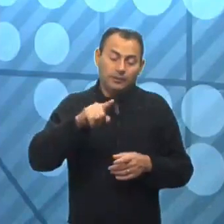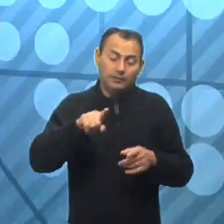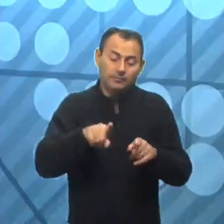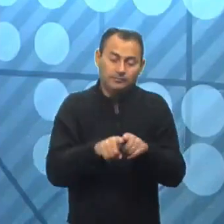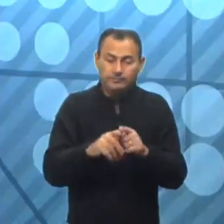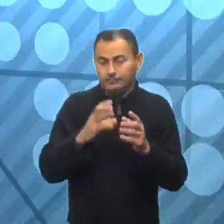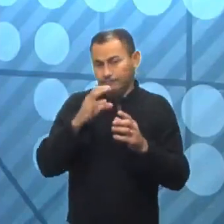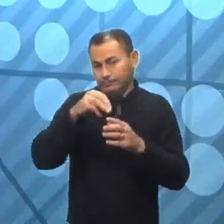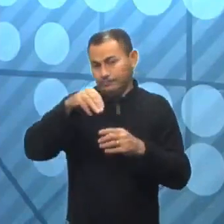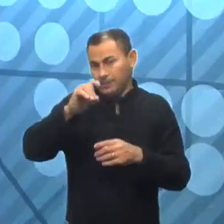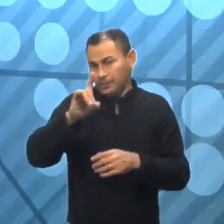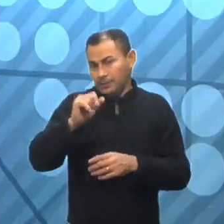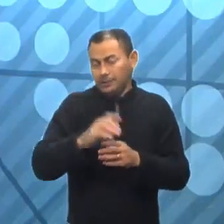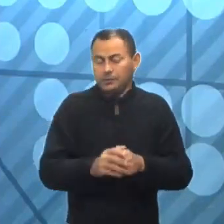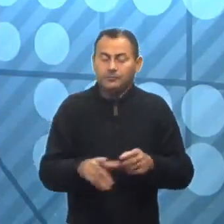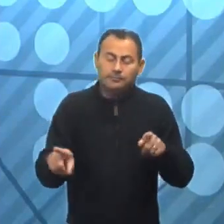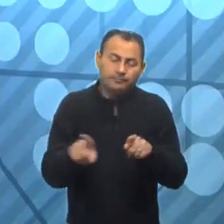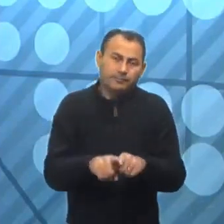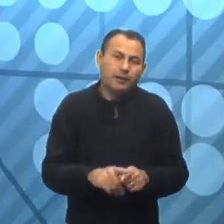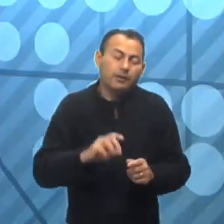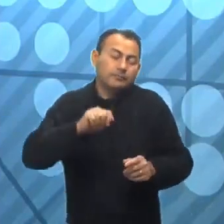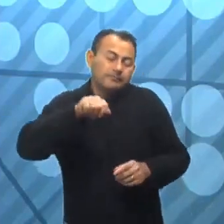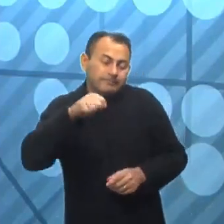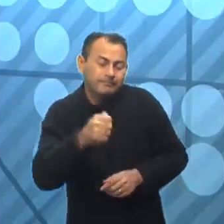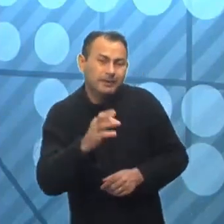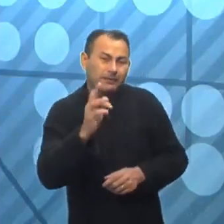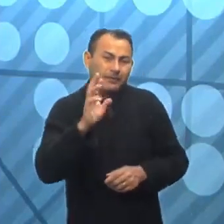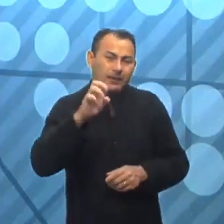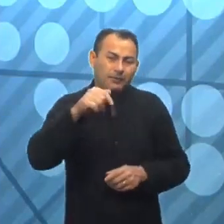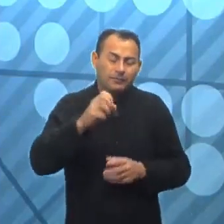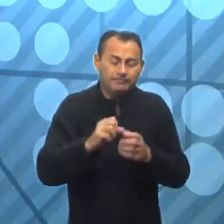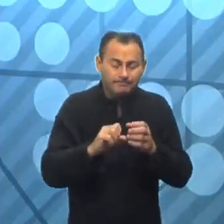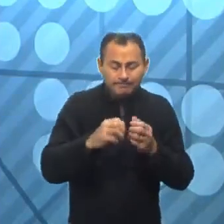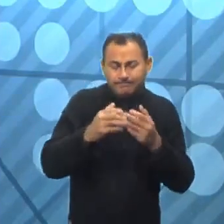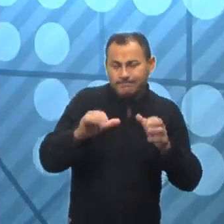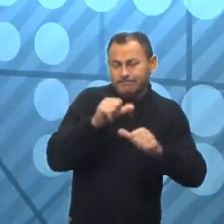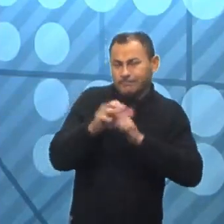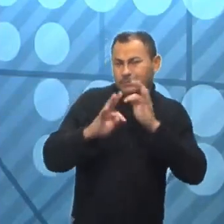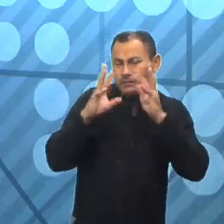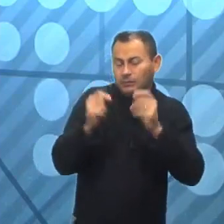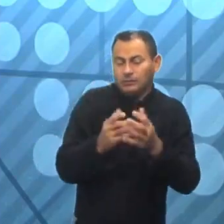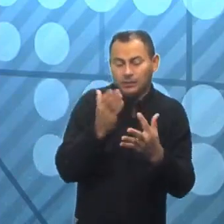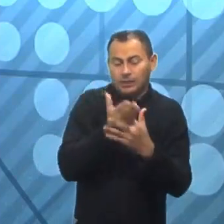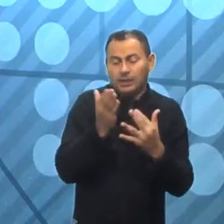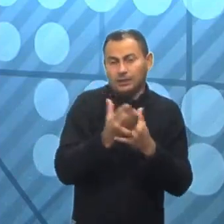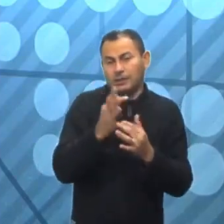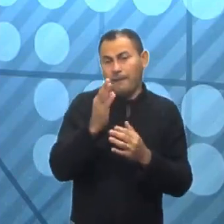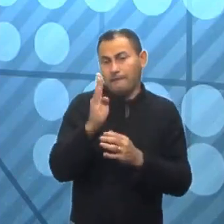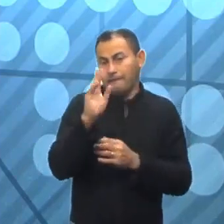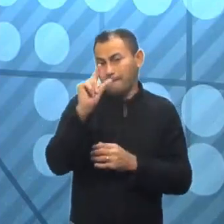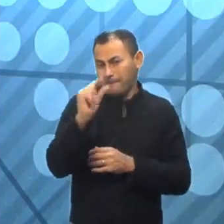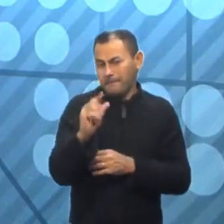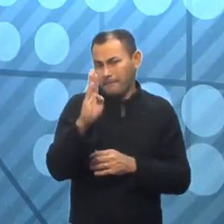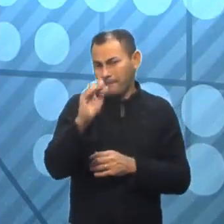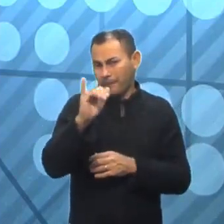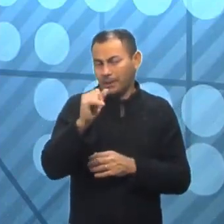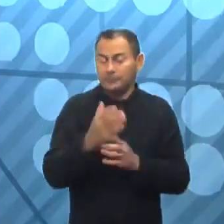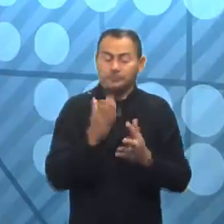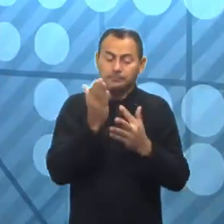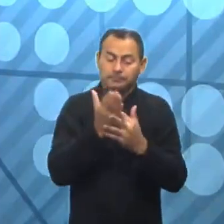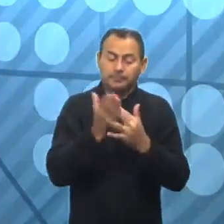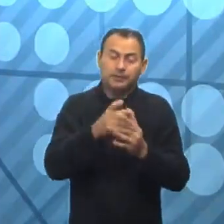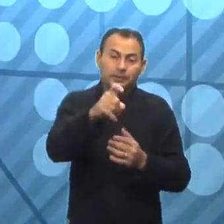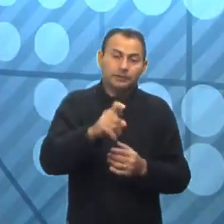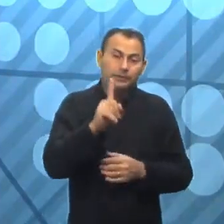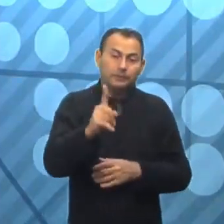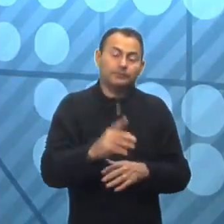a modulação é por chaveamento de frequência, porque ela muda abruptamente entre uma frequência baixa, entre a frequência